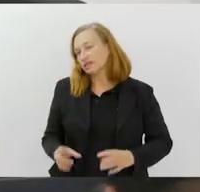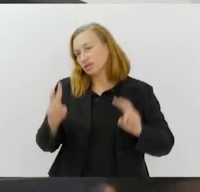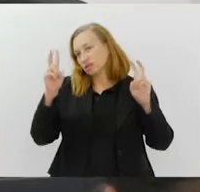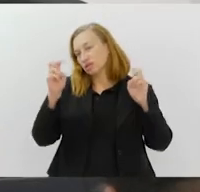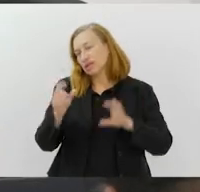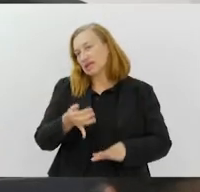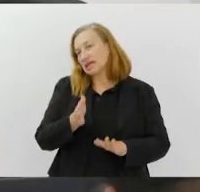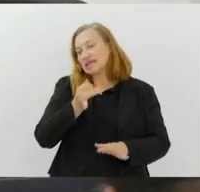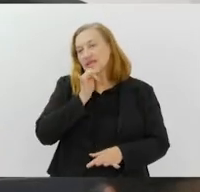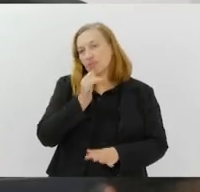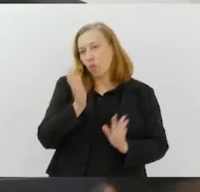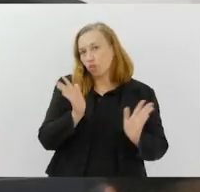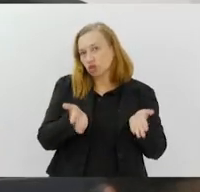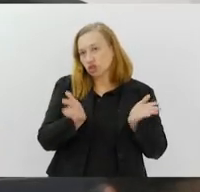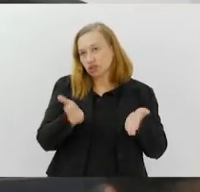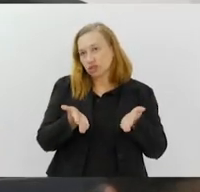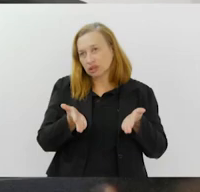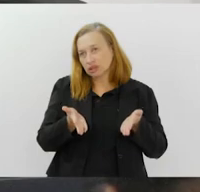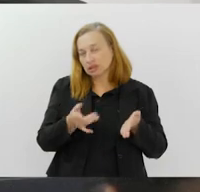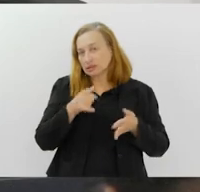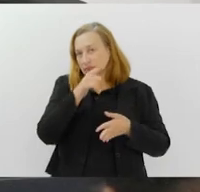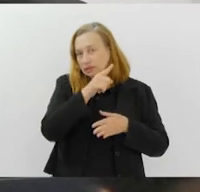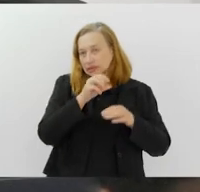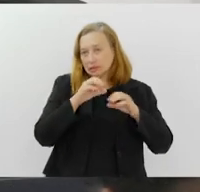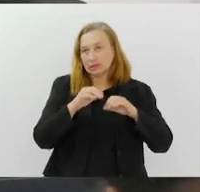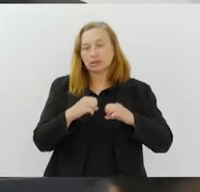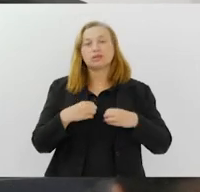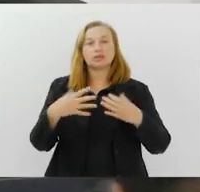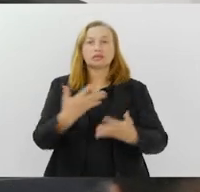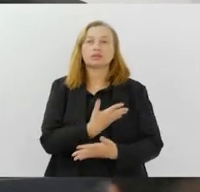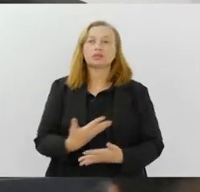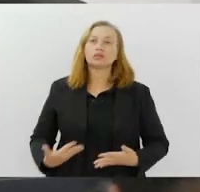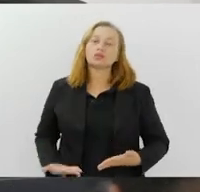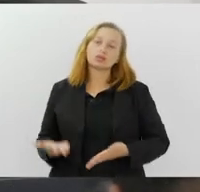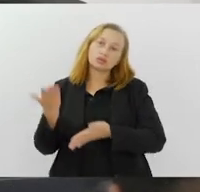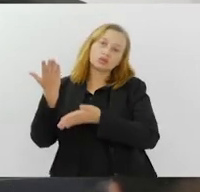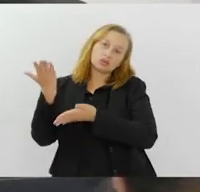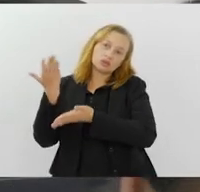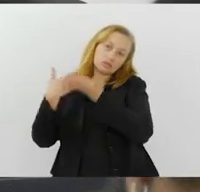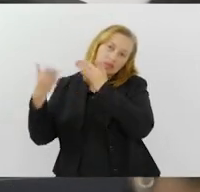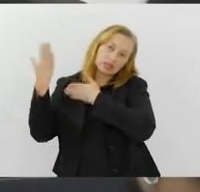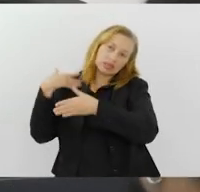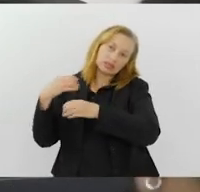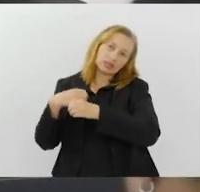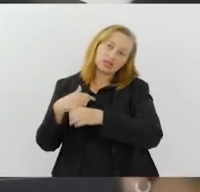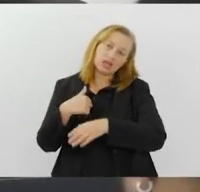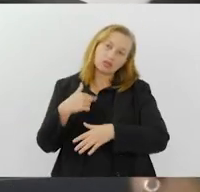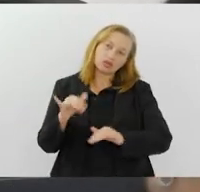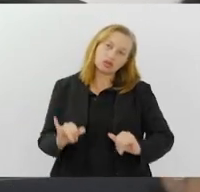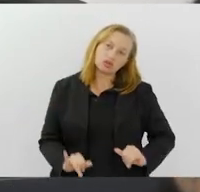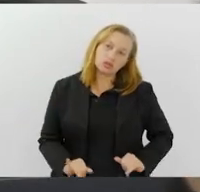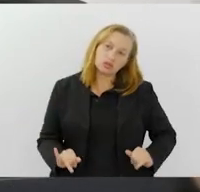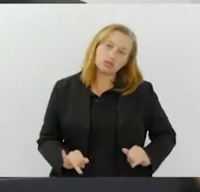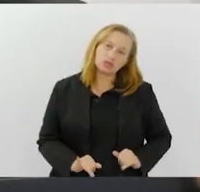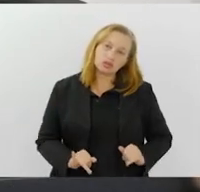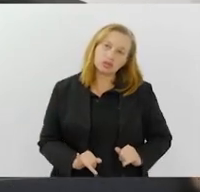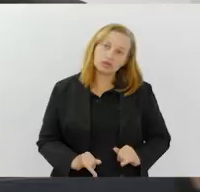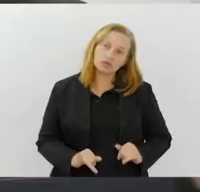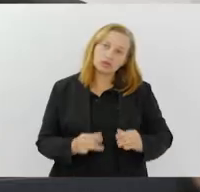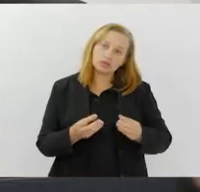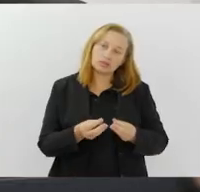exemplo hoje naquela audiência ano passado eu tinha chegado e tinha sofrido uma discriminação dos